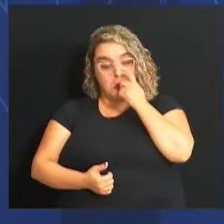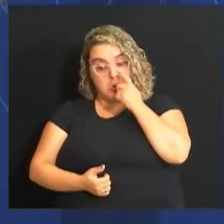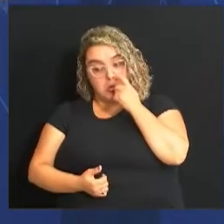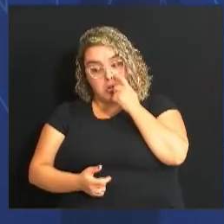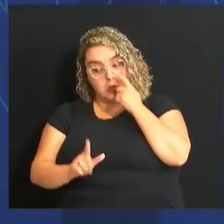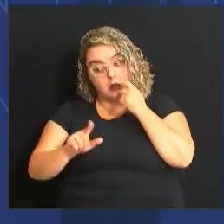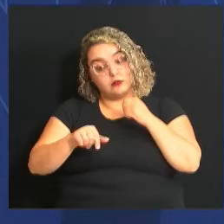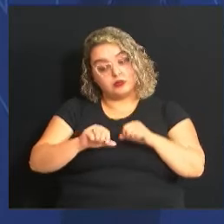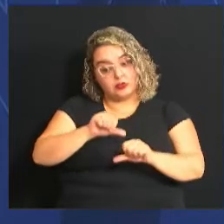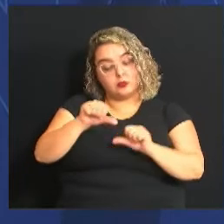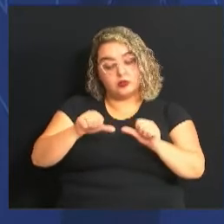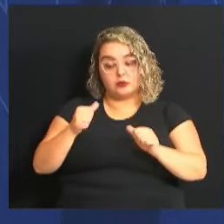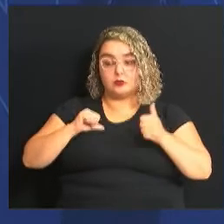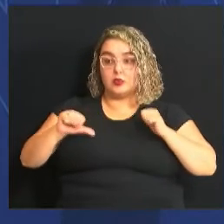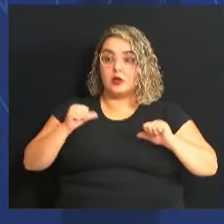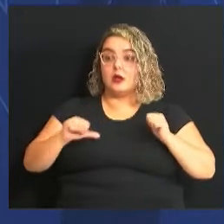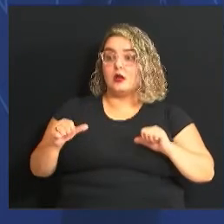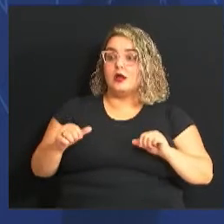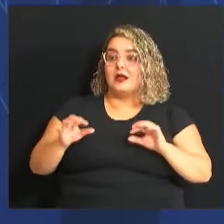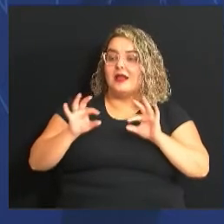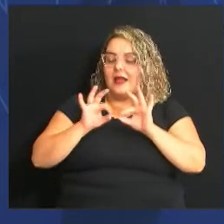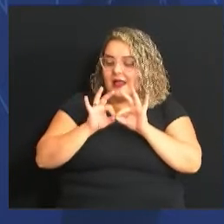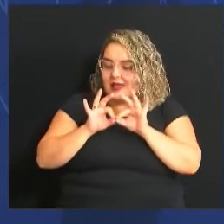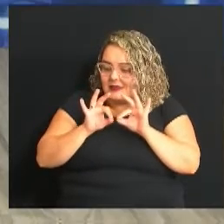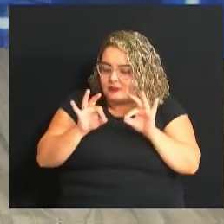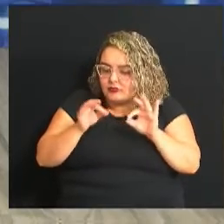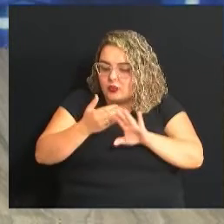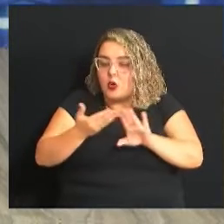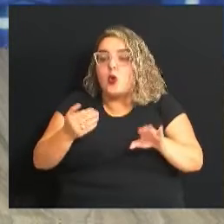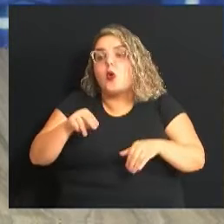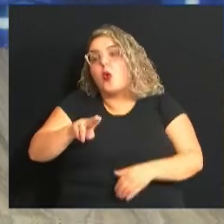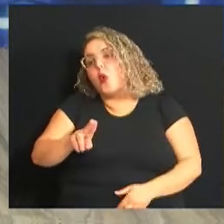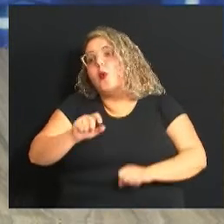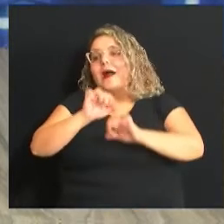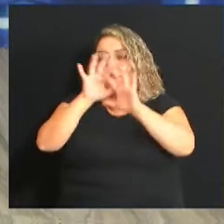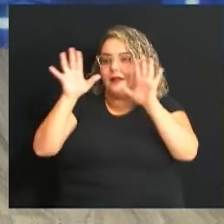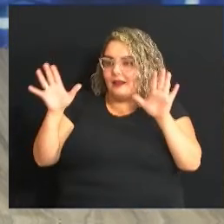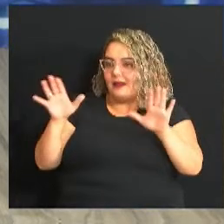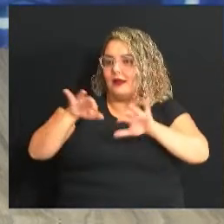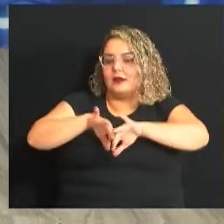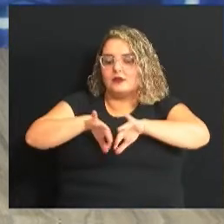ansiedade. Essa é uma linha muito tênue ou é algo muito claro?